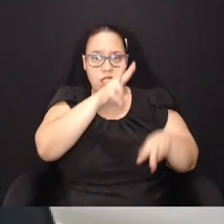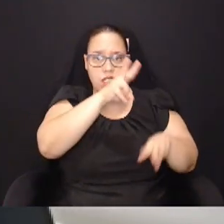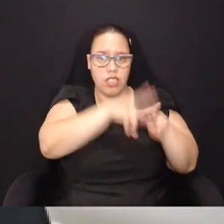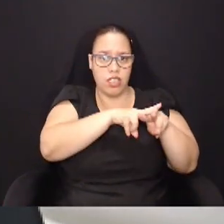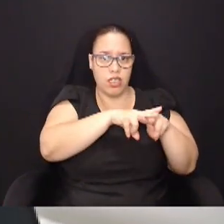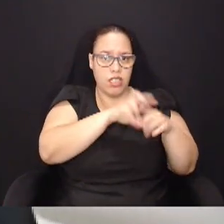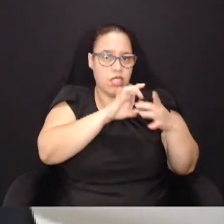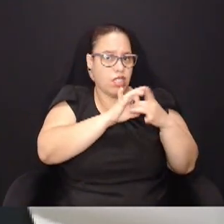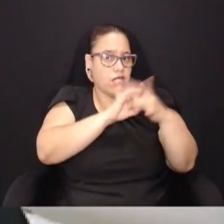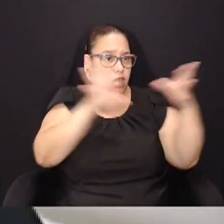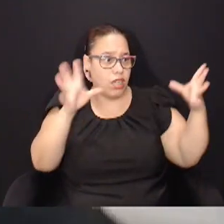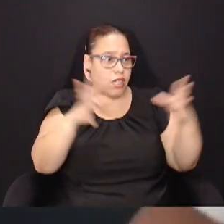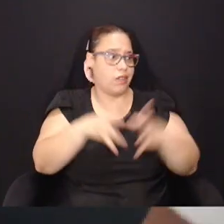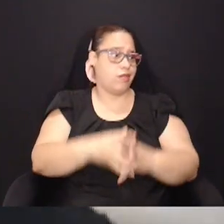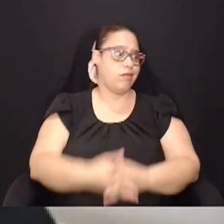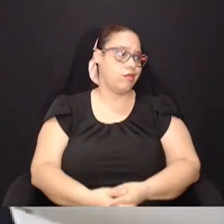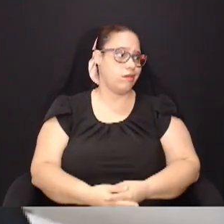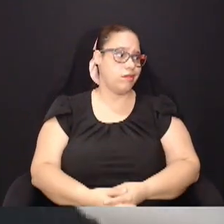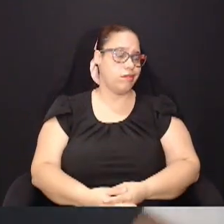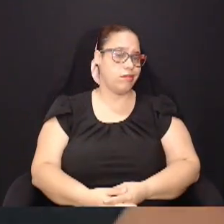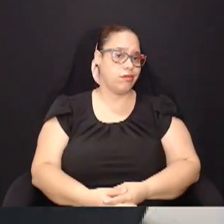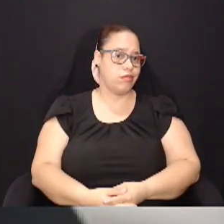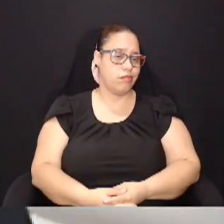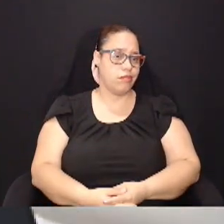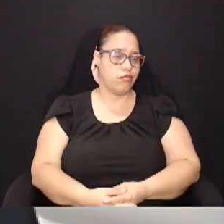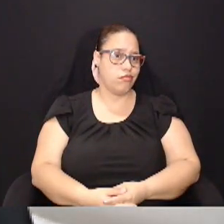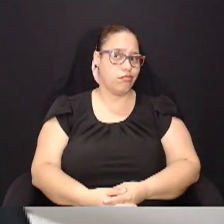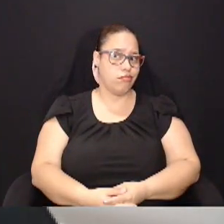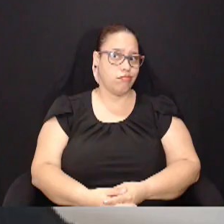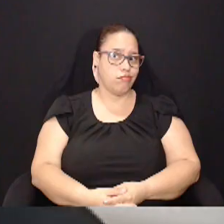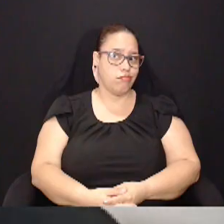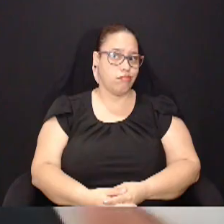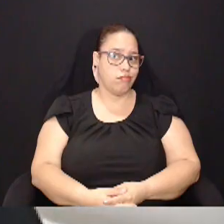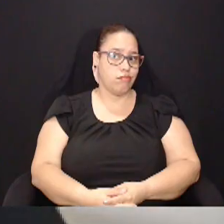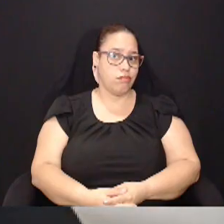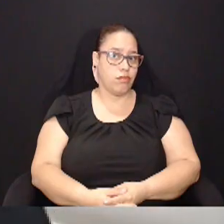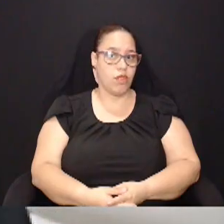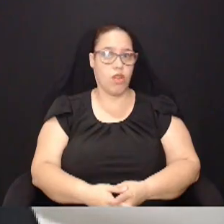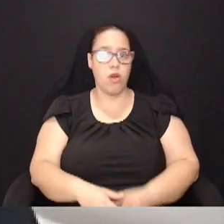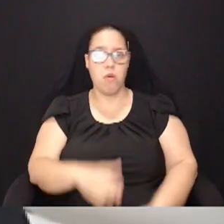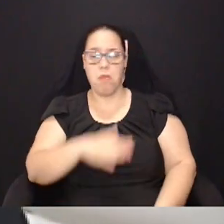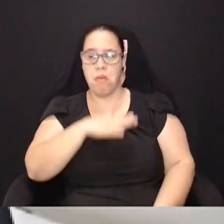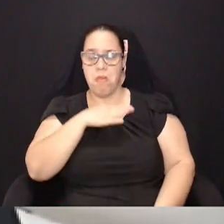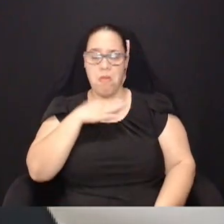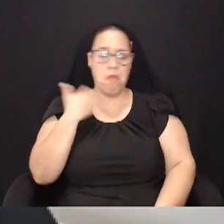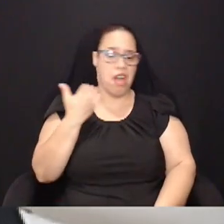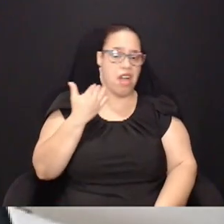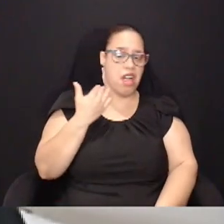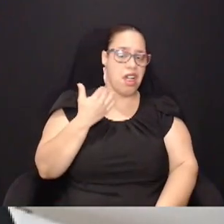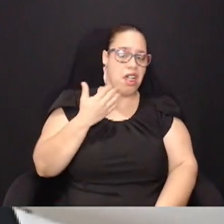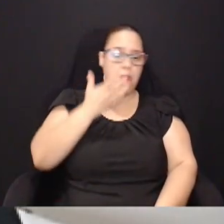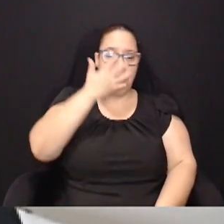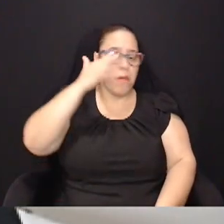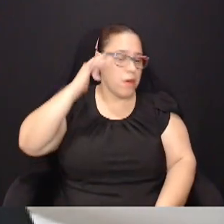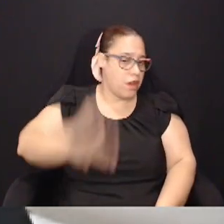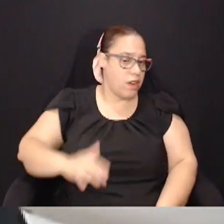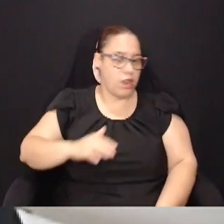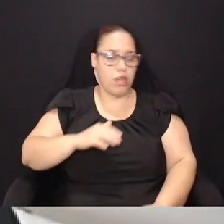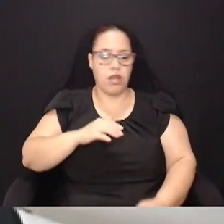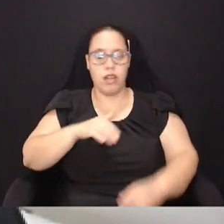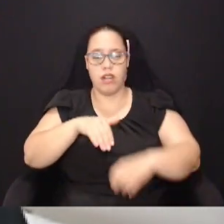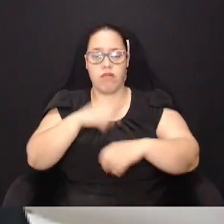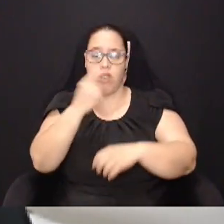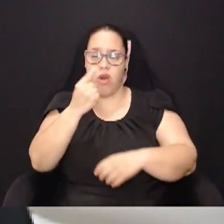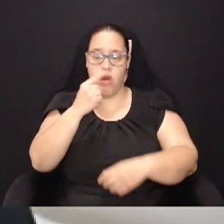Que lei é essa? Que põe um cara que violentou uma criança na rua depois de 1, 2, 3 anos? Meu Deus, isso para mim é